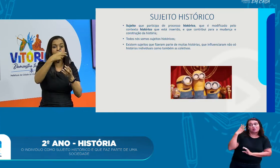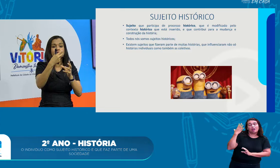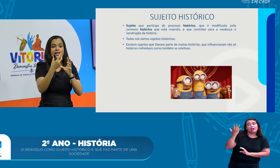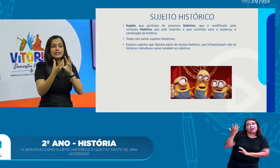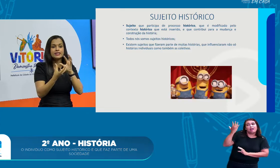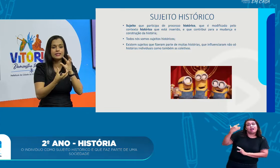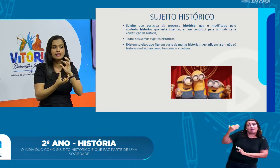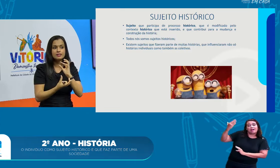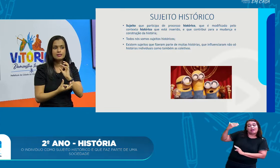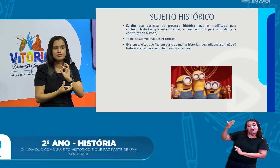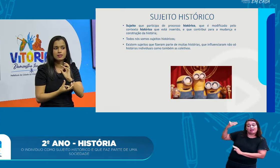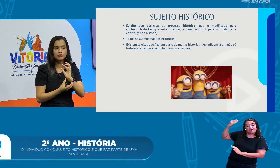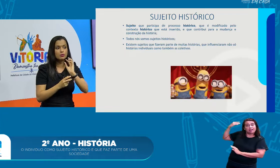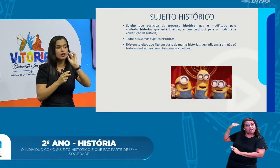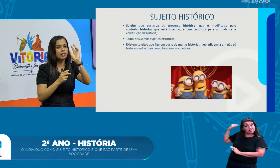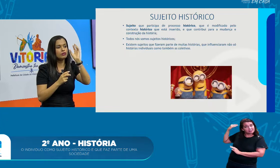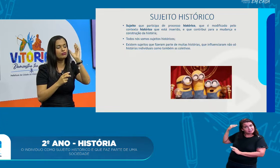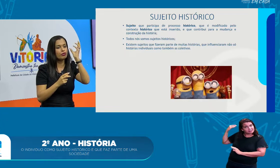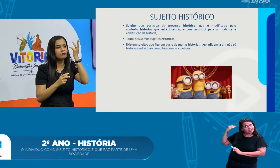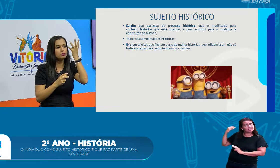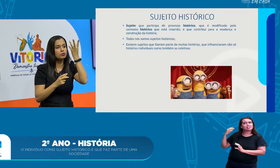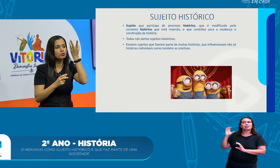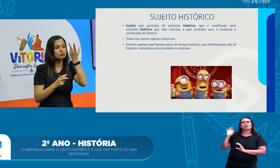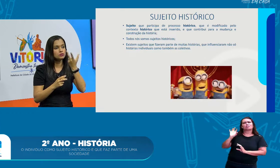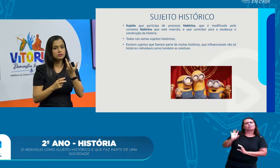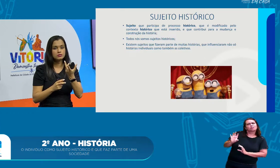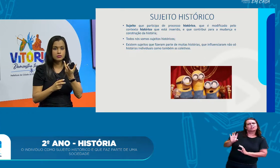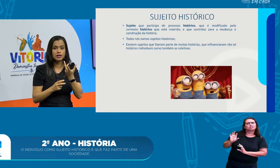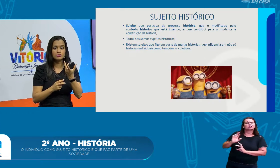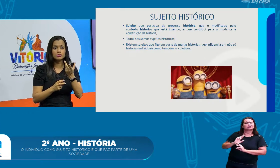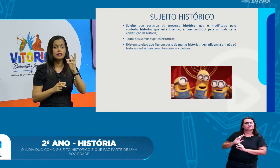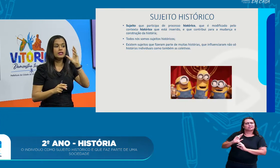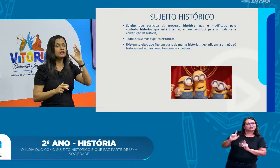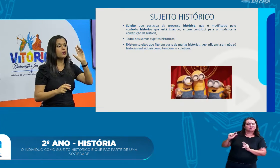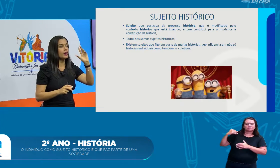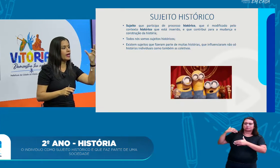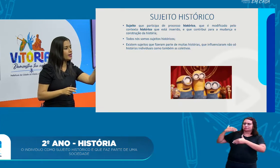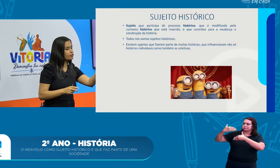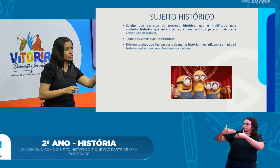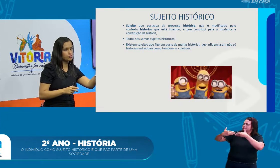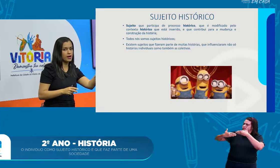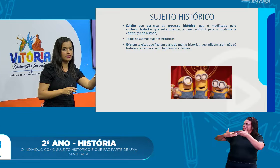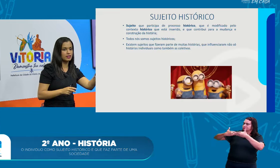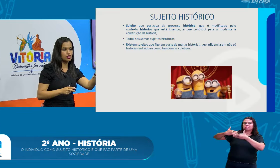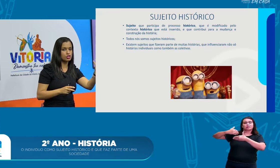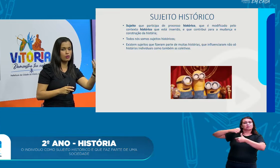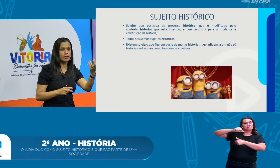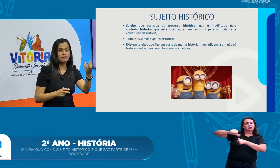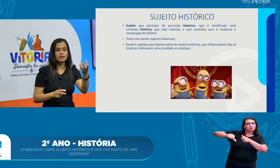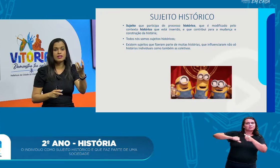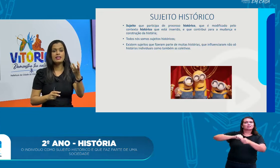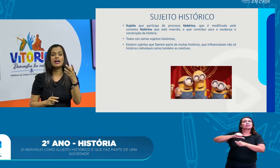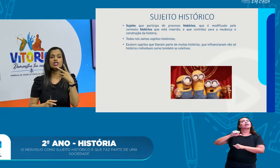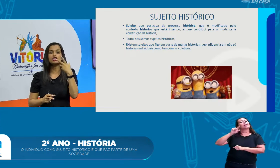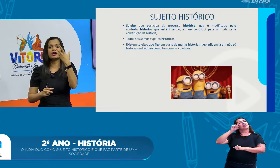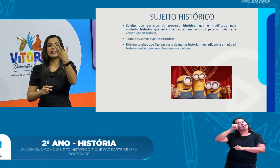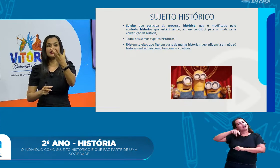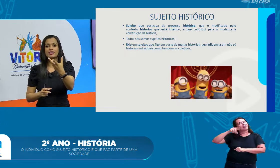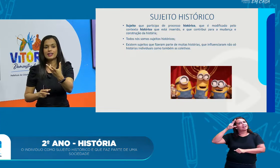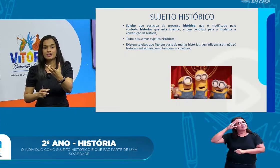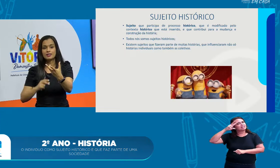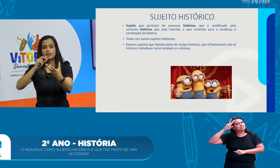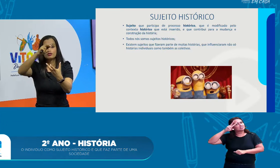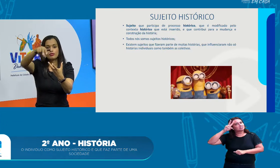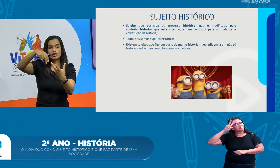se modernizando, ele foi mudando. Então, ele faz parte da história e a